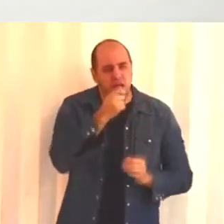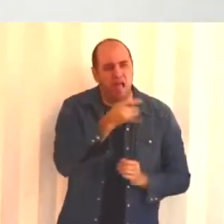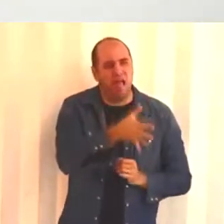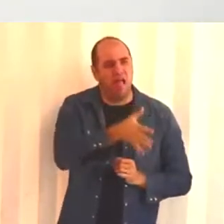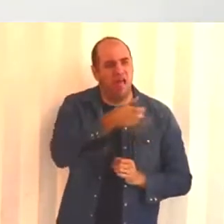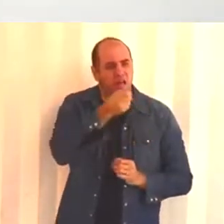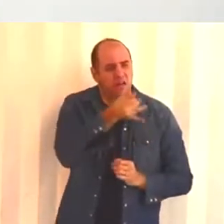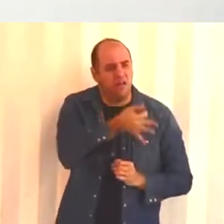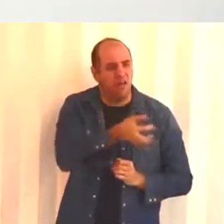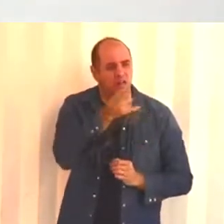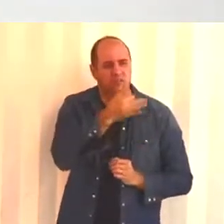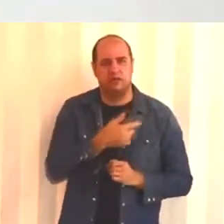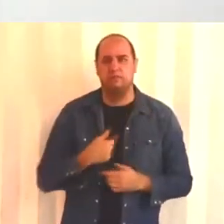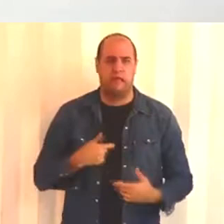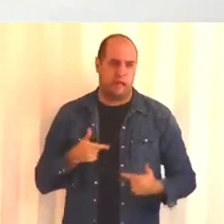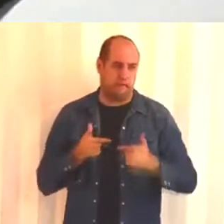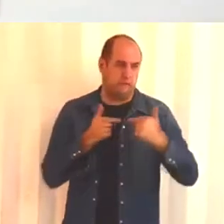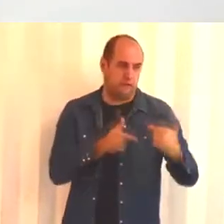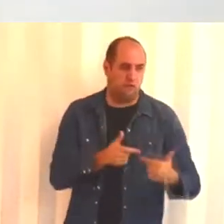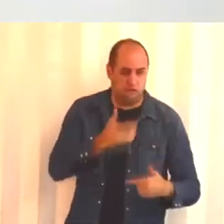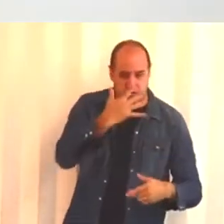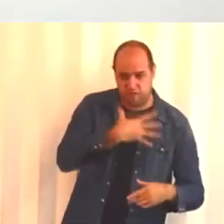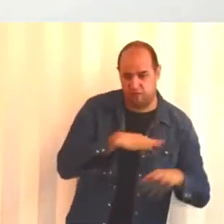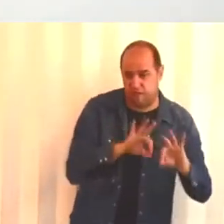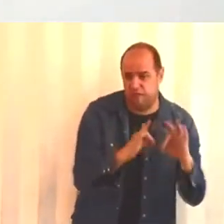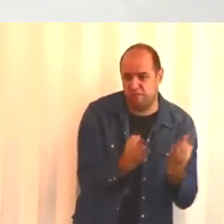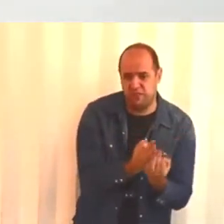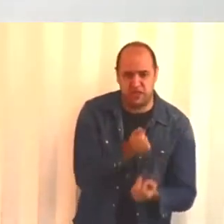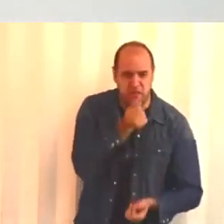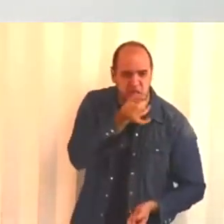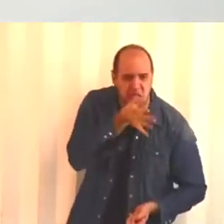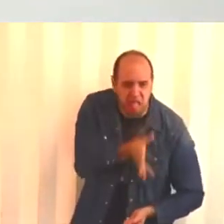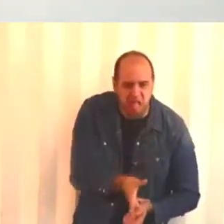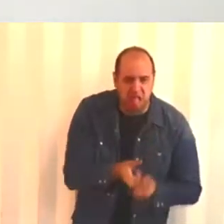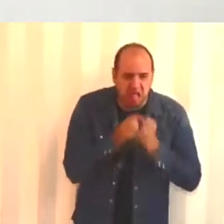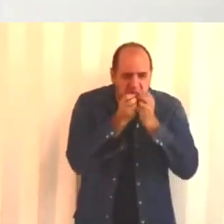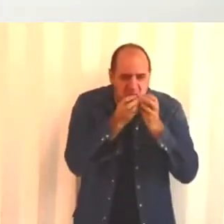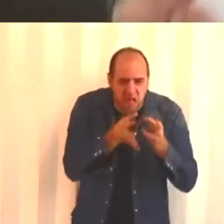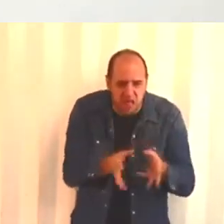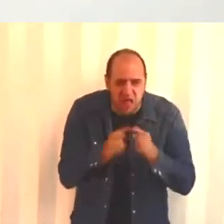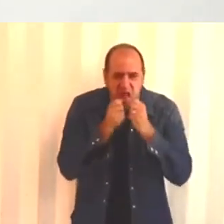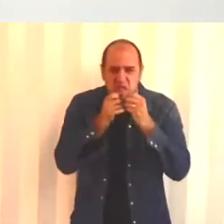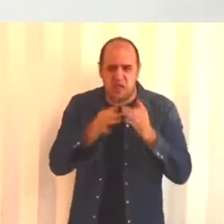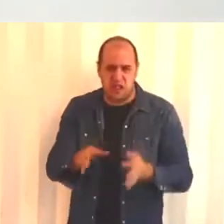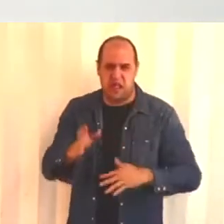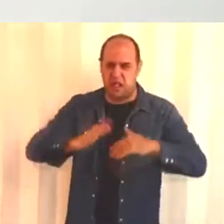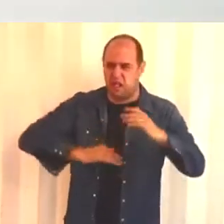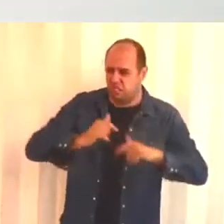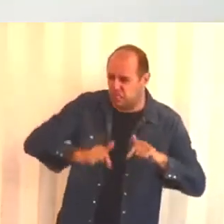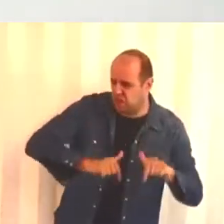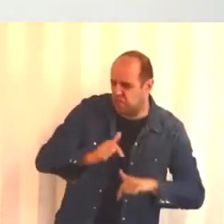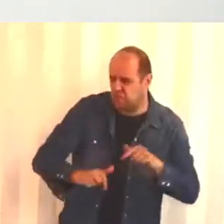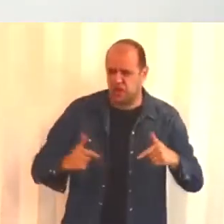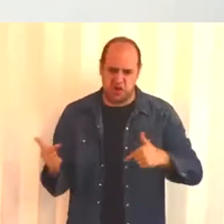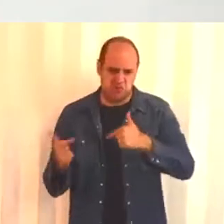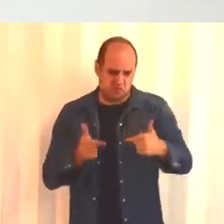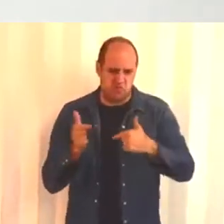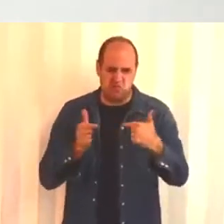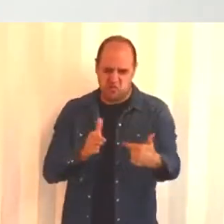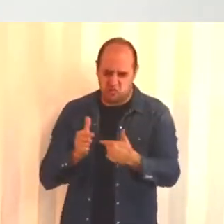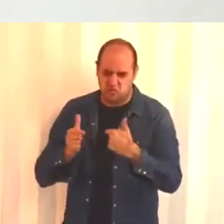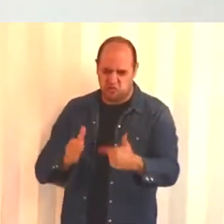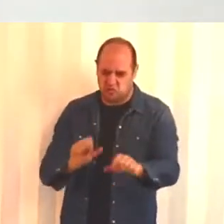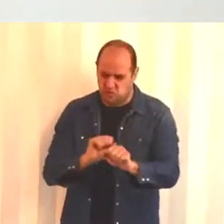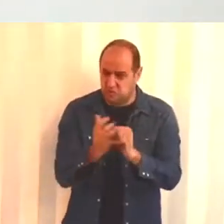contra Deus, eu estou murmurando contra o meu marido, contra os meus filhos, contra a minha esposa, contra o governo, contra o meu patrão, contra essa pandemia.